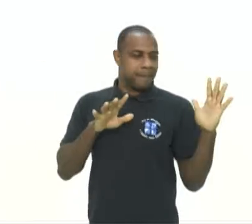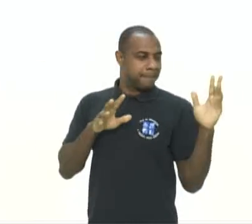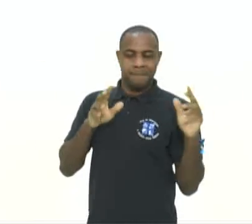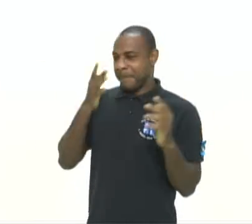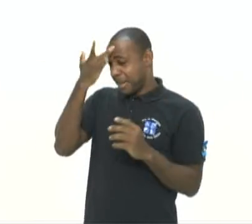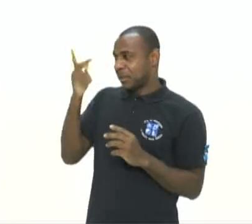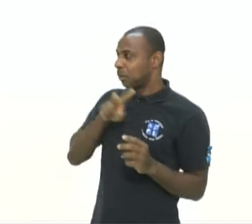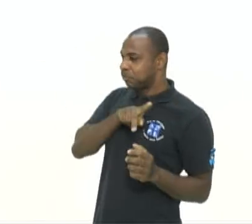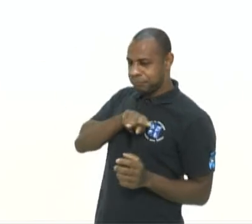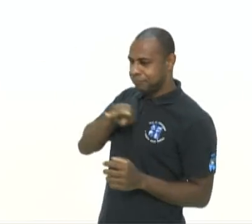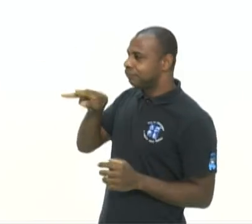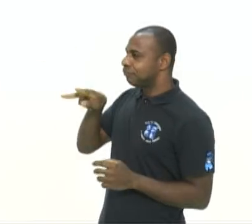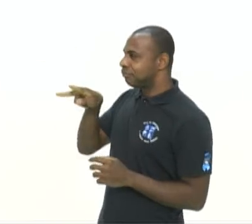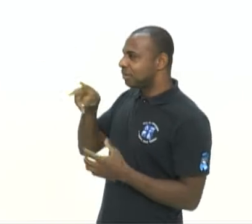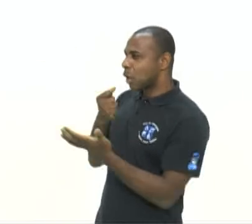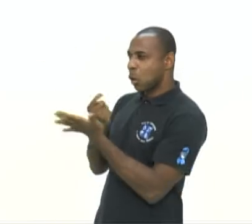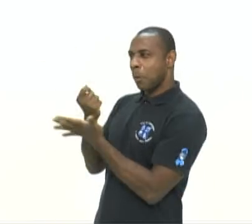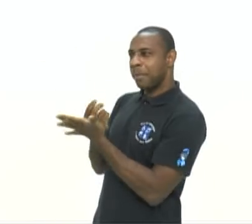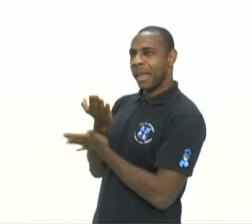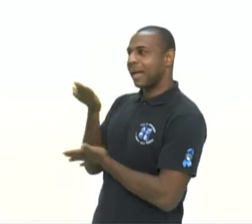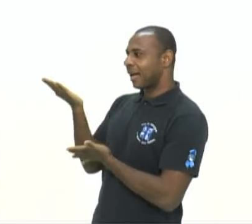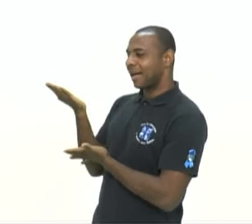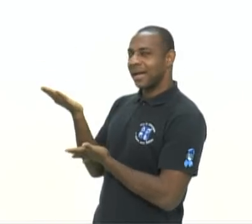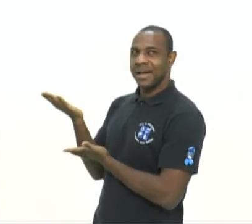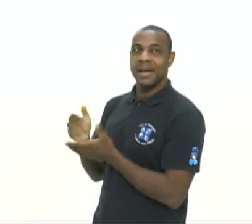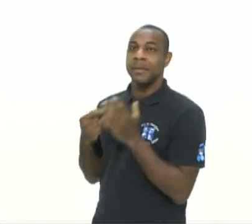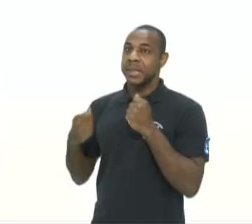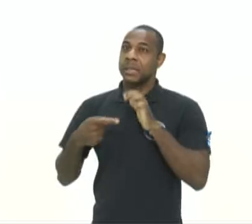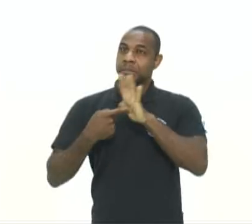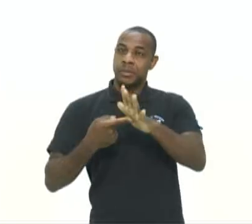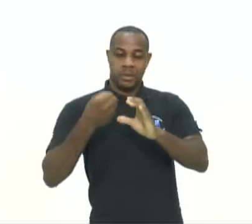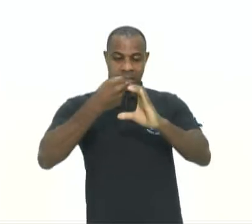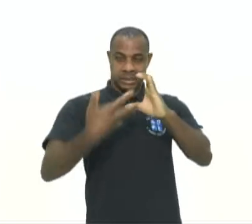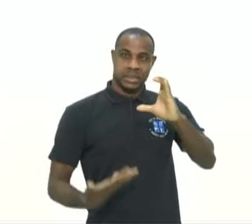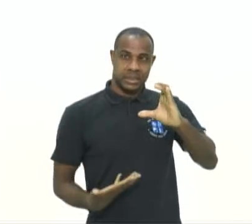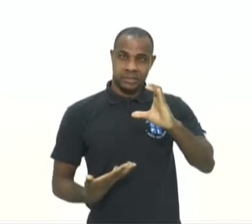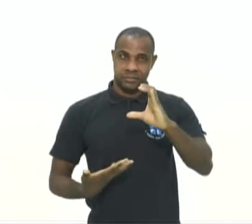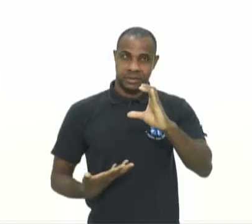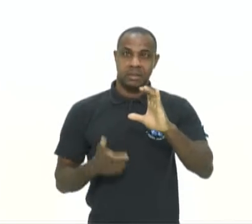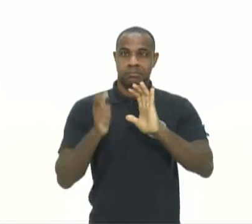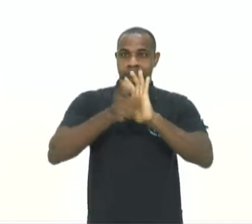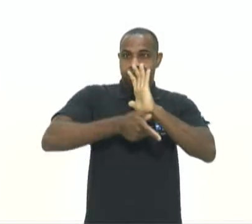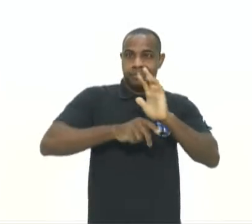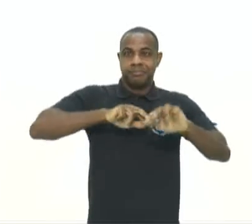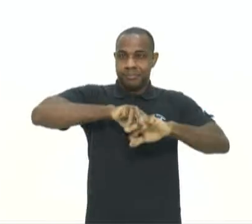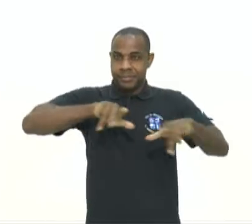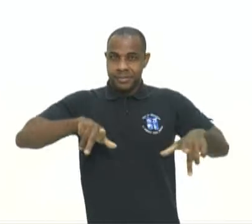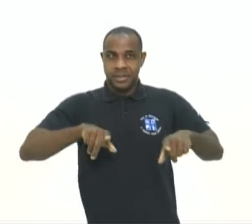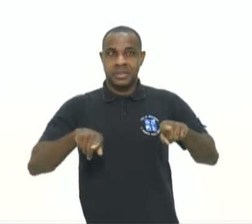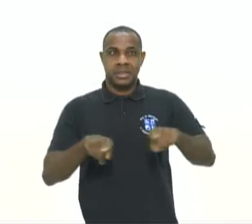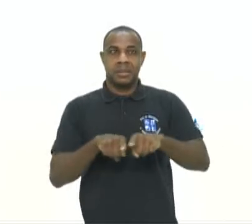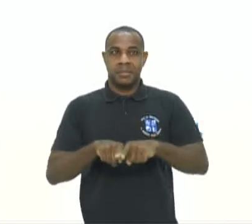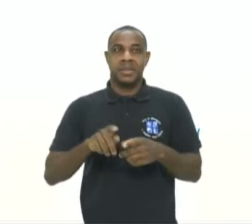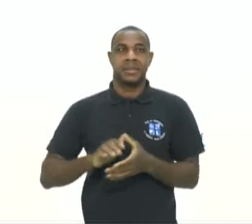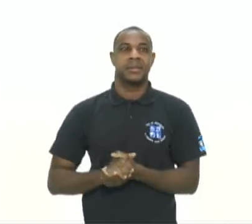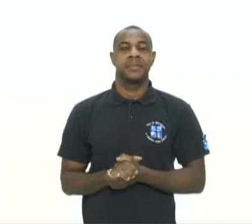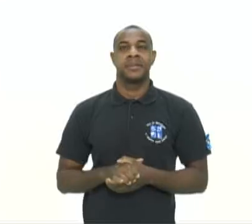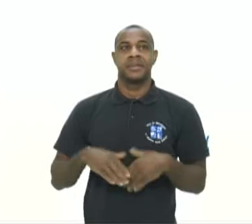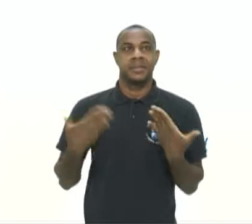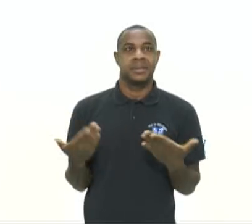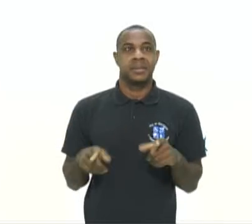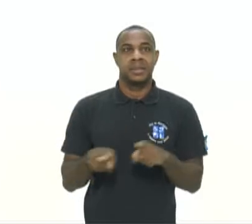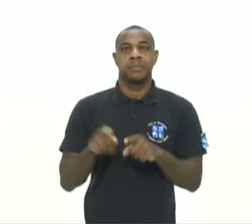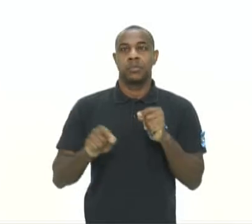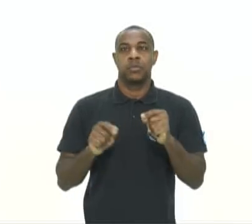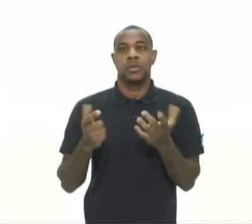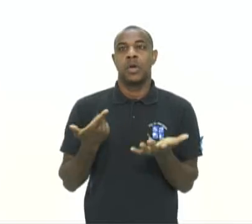compra. Apresenta organização textual, características e produtores e recepções definidos, assim